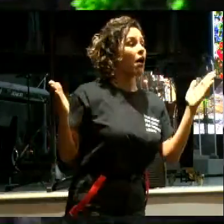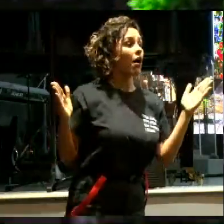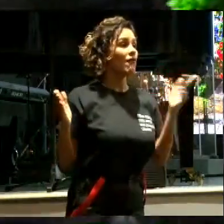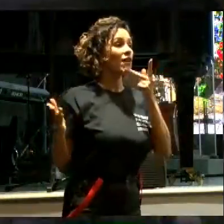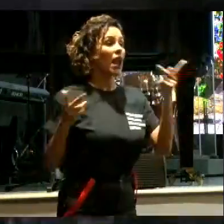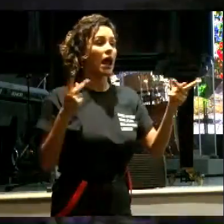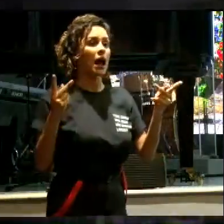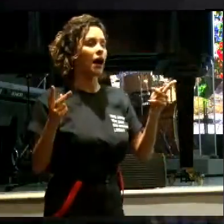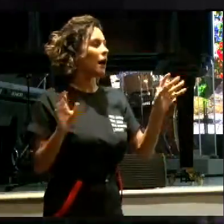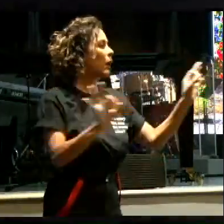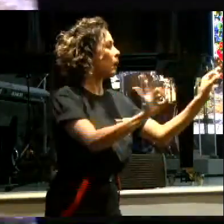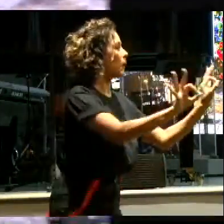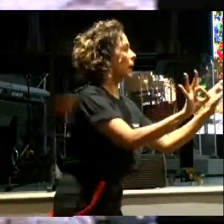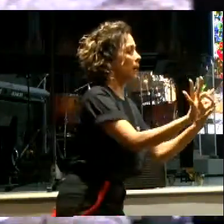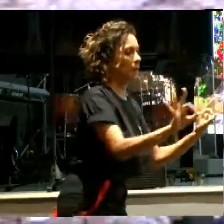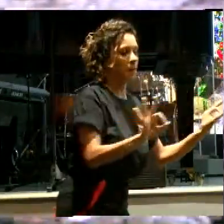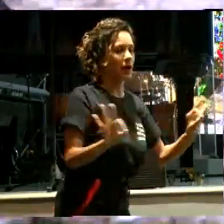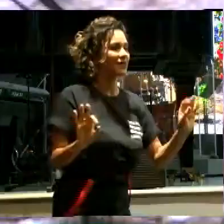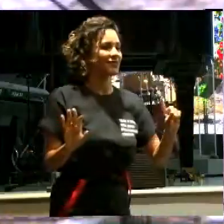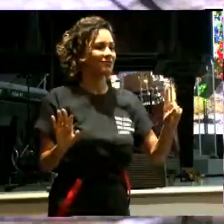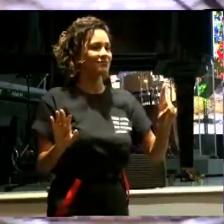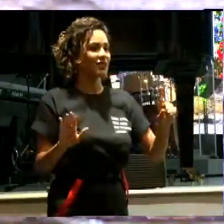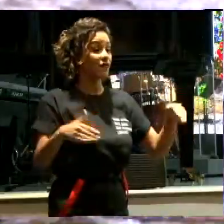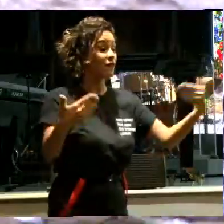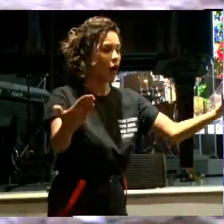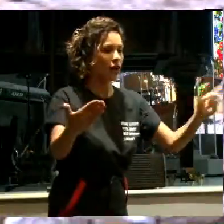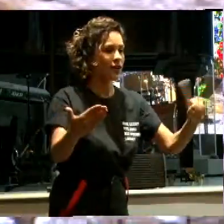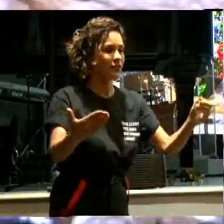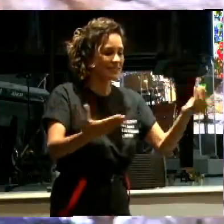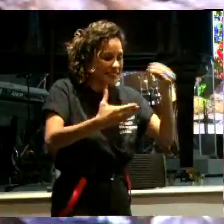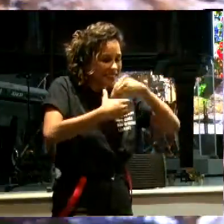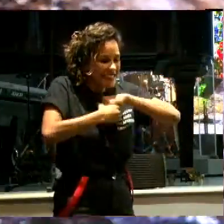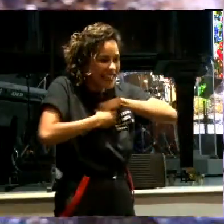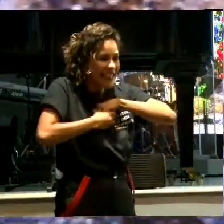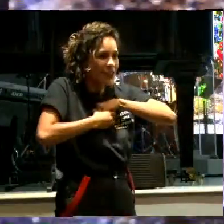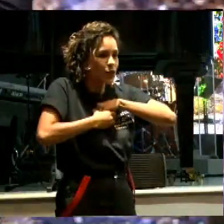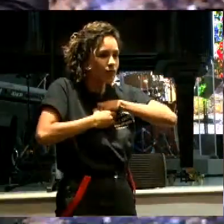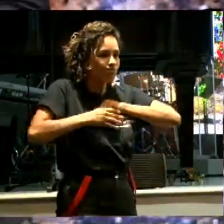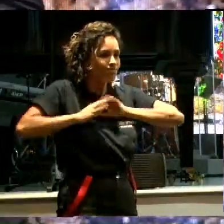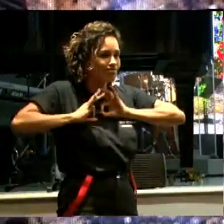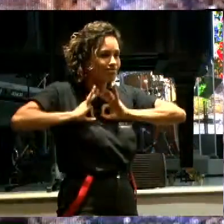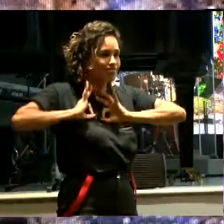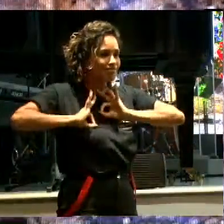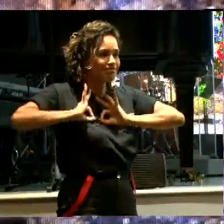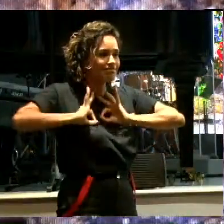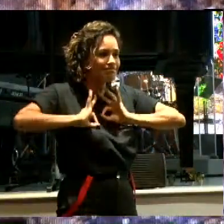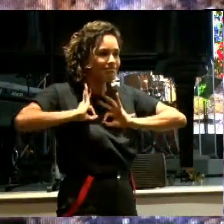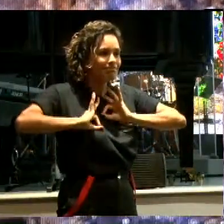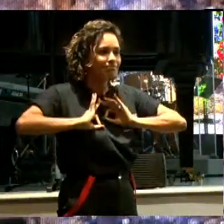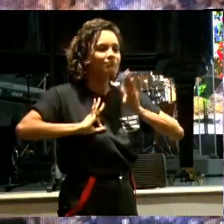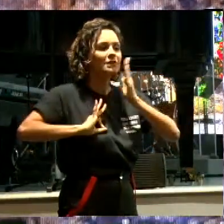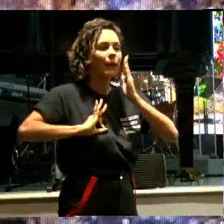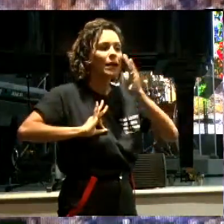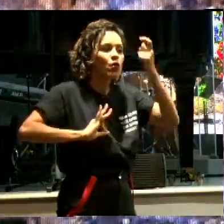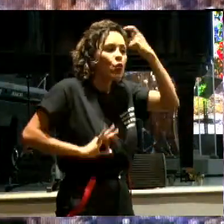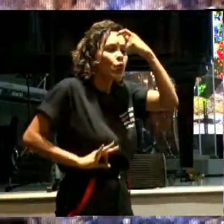coisas ao teu redor. Não, tem que ser de dentro para fora. Você tem que saber o porquê que você está fazendo aquilo. Aí, não demorou